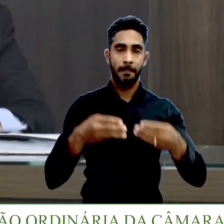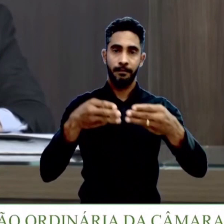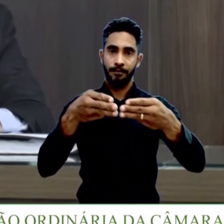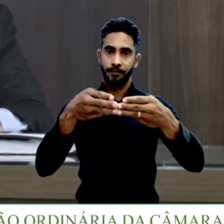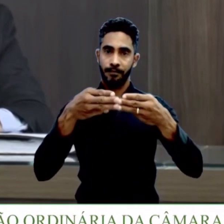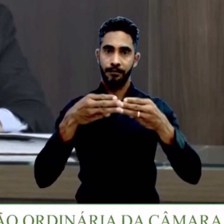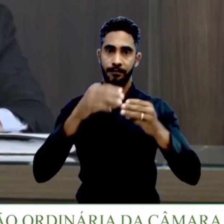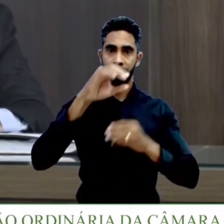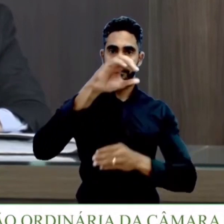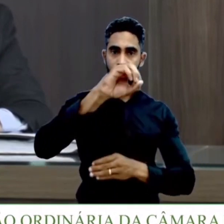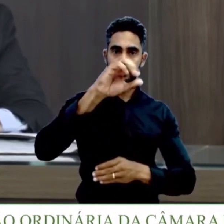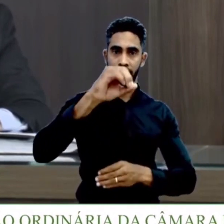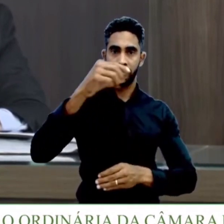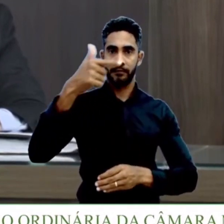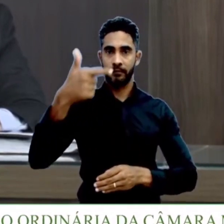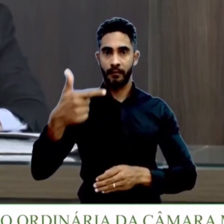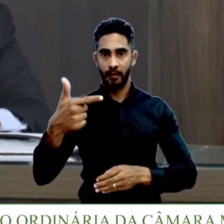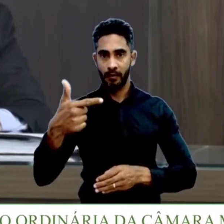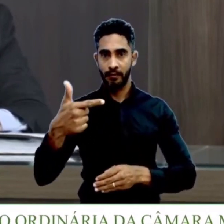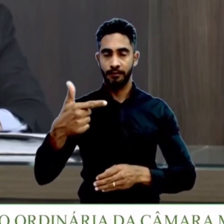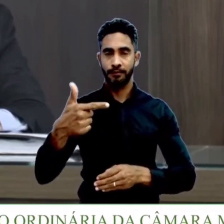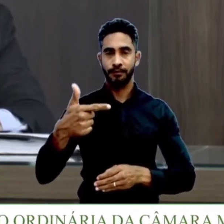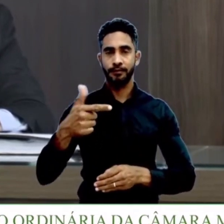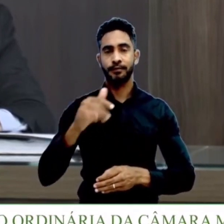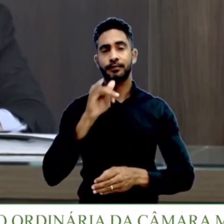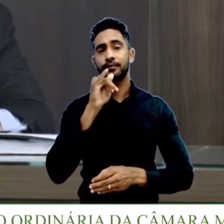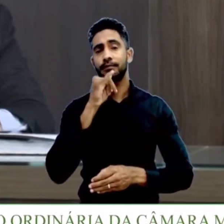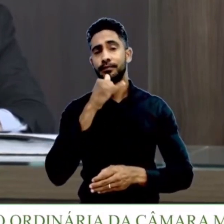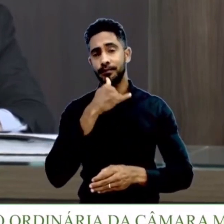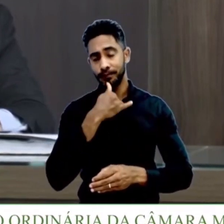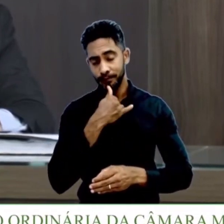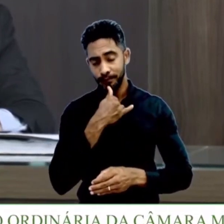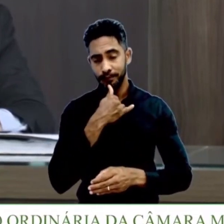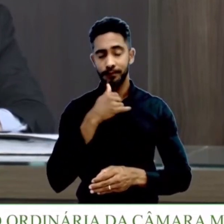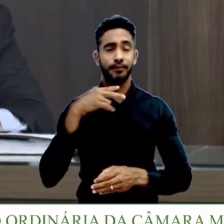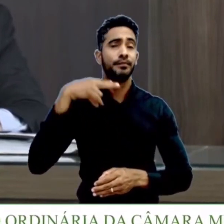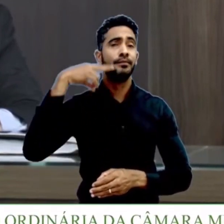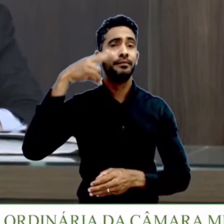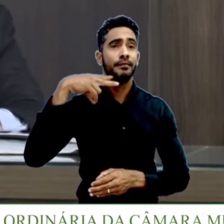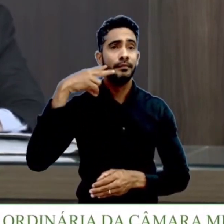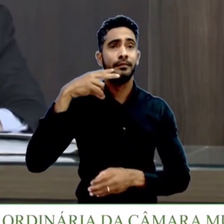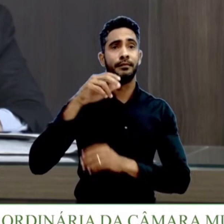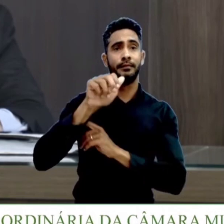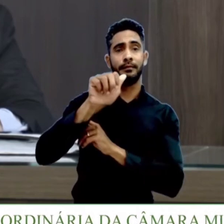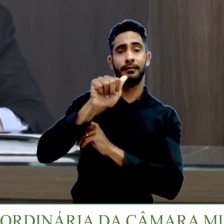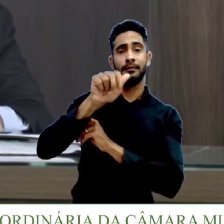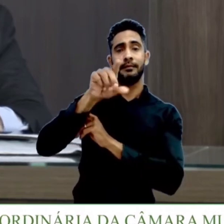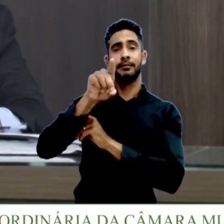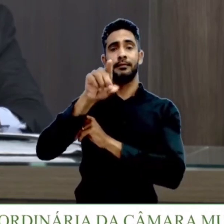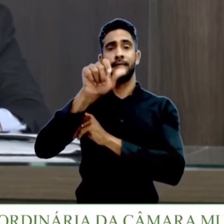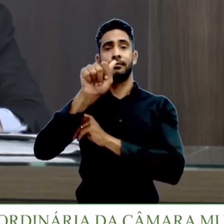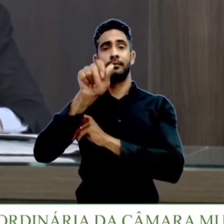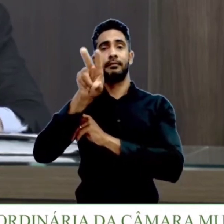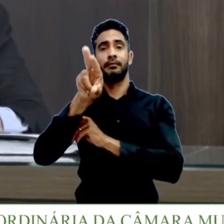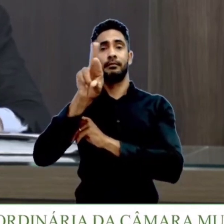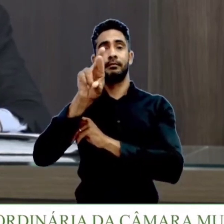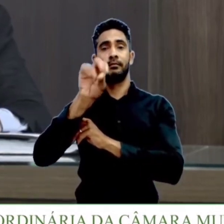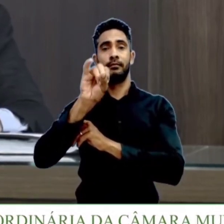Moção 002, votos de pesar. Vereador Adauris Soares